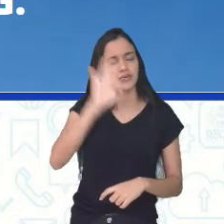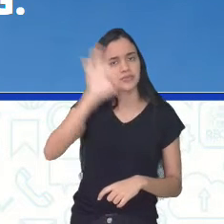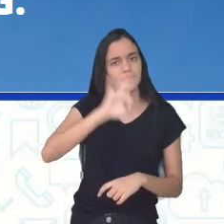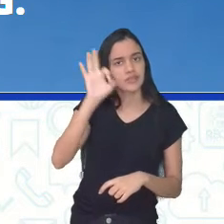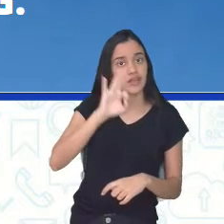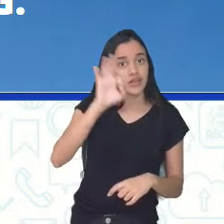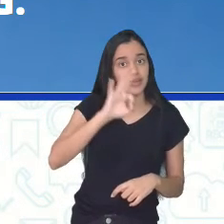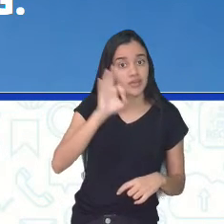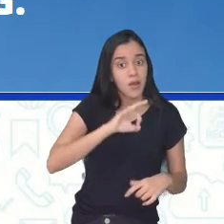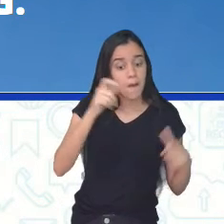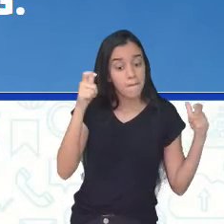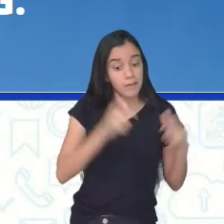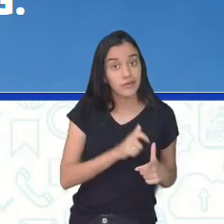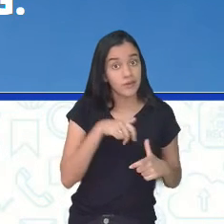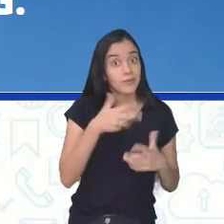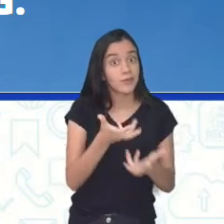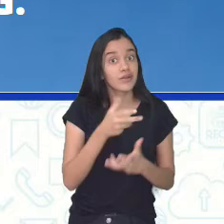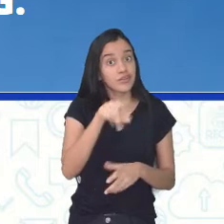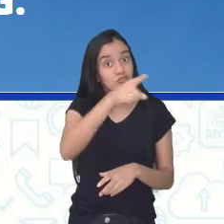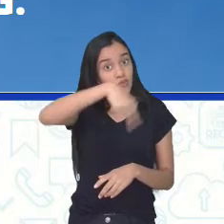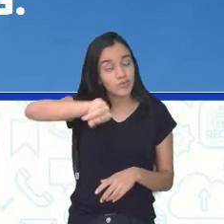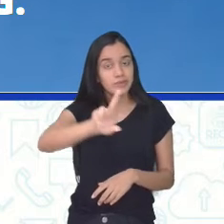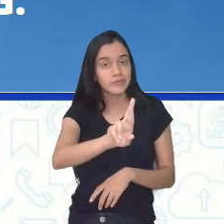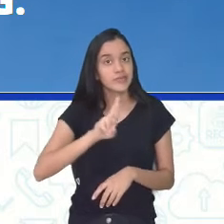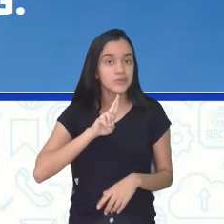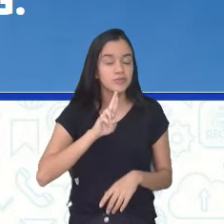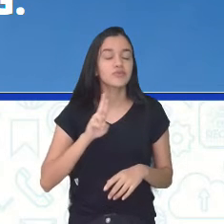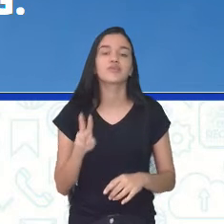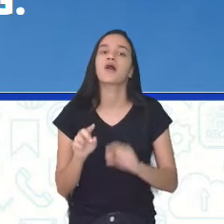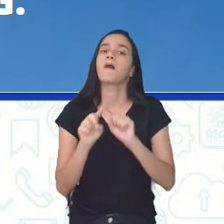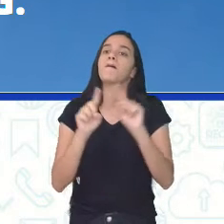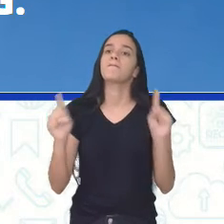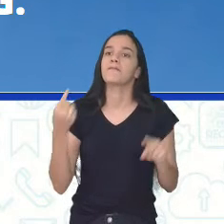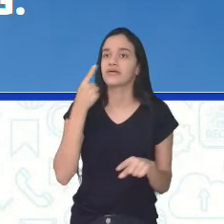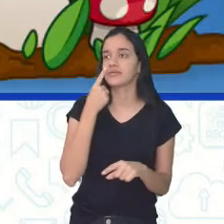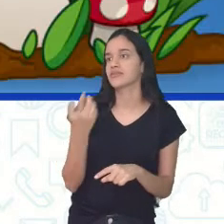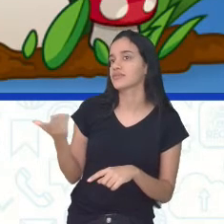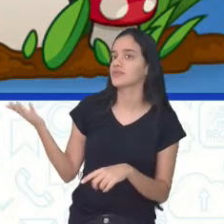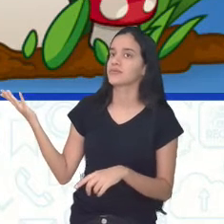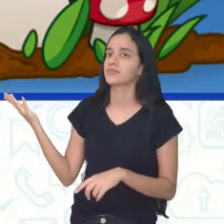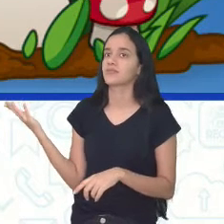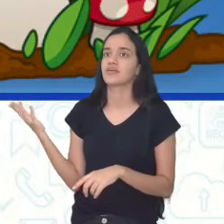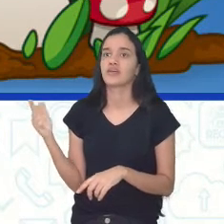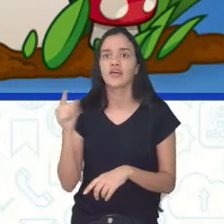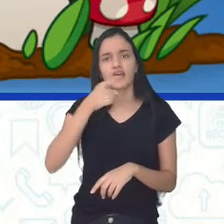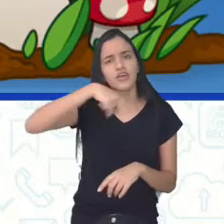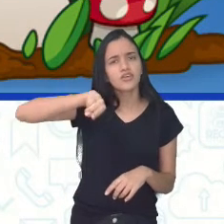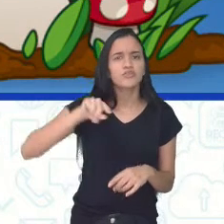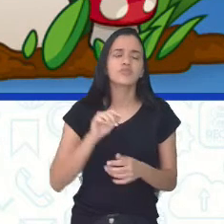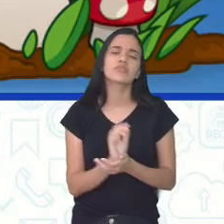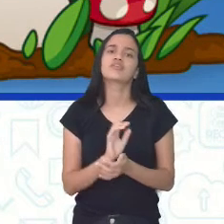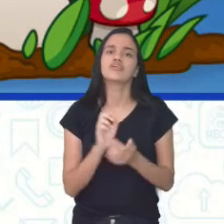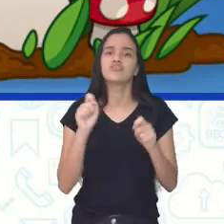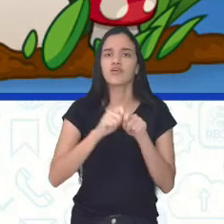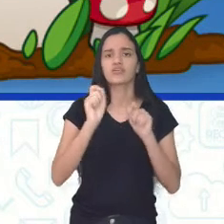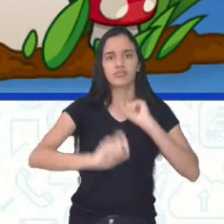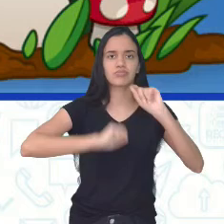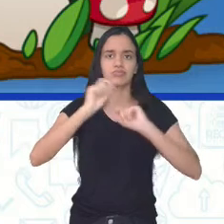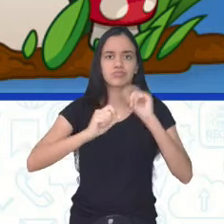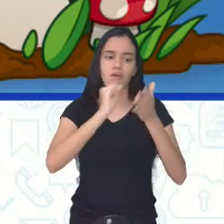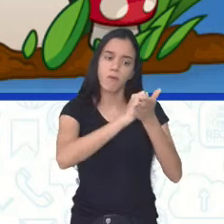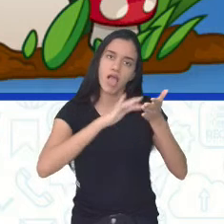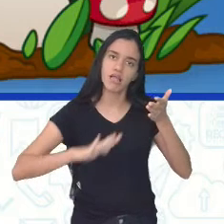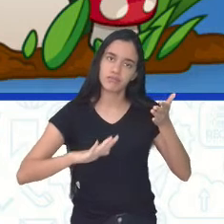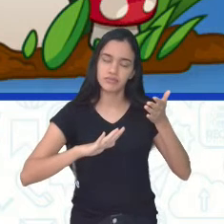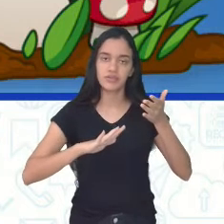menor. Quero que vocês me respondam. Mas eu quero mais ainda isso aqui, ó, gente. Que vocês façam uma